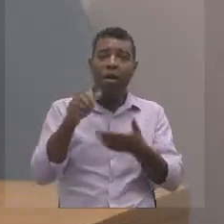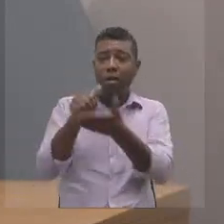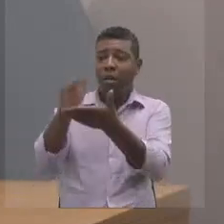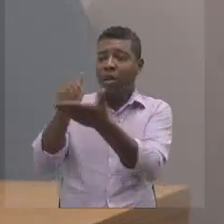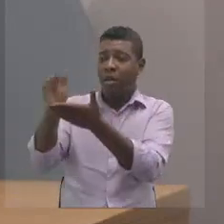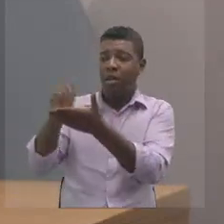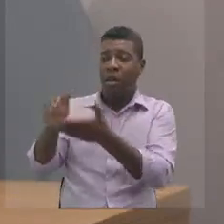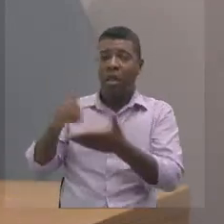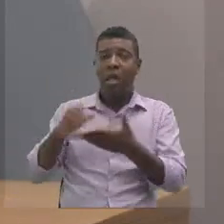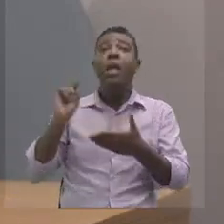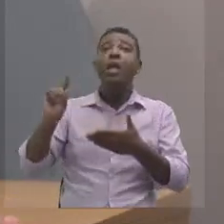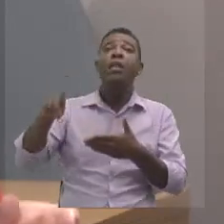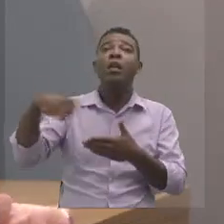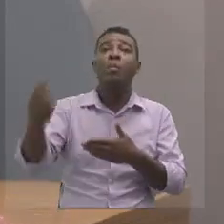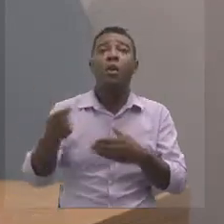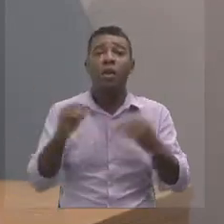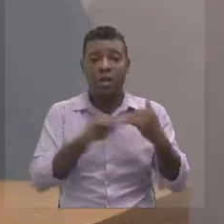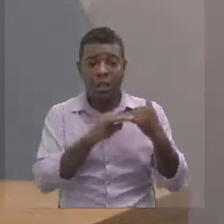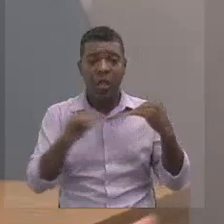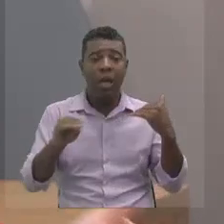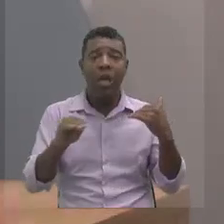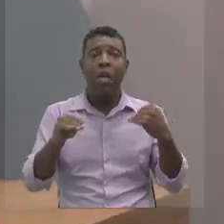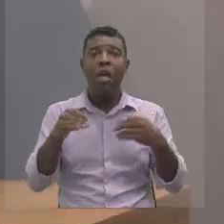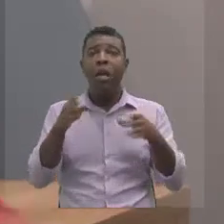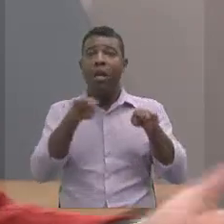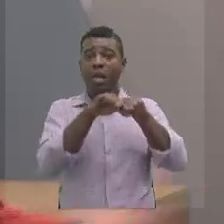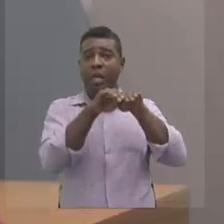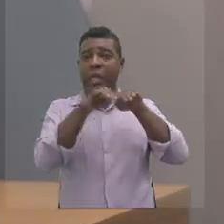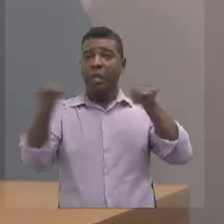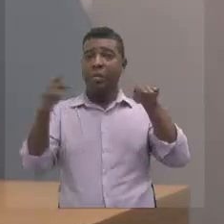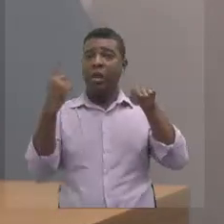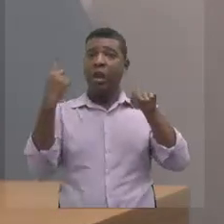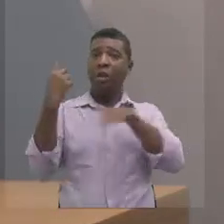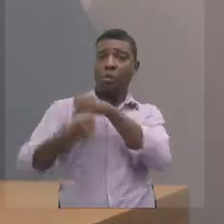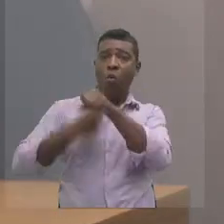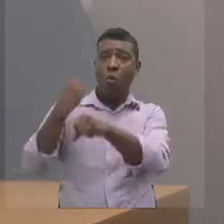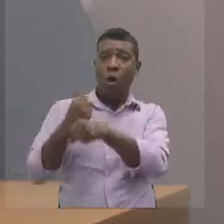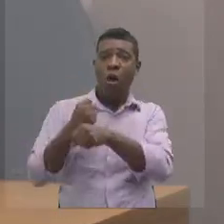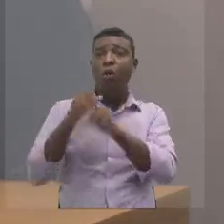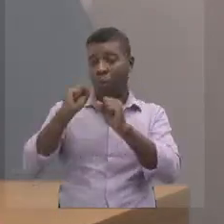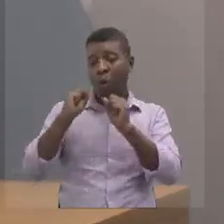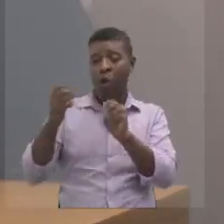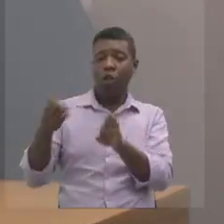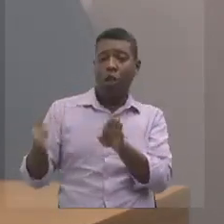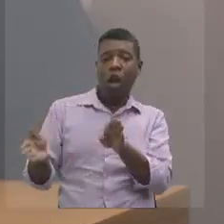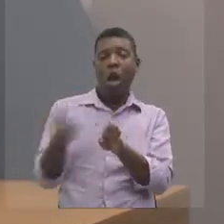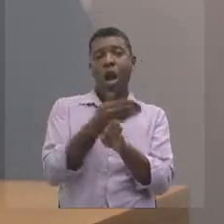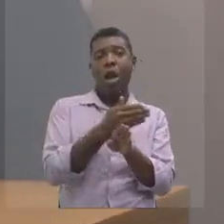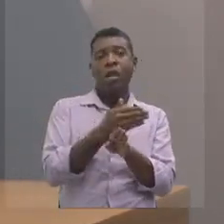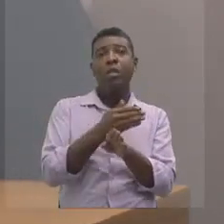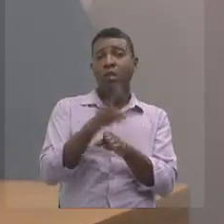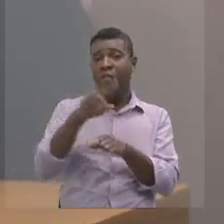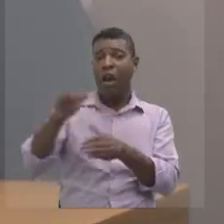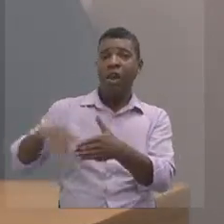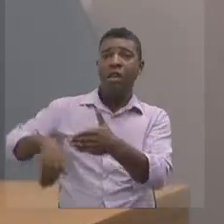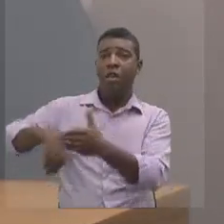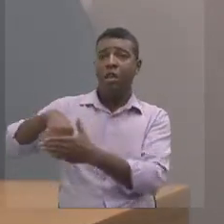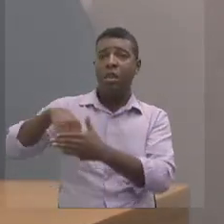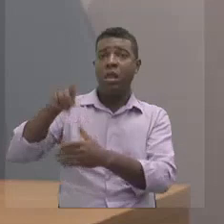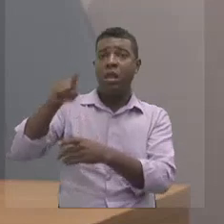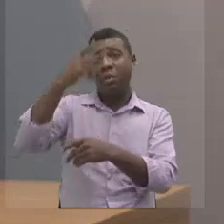após o período de estabilidade que é de um ano que pode ser antecipado aí é a demissão dessas pessoas então